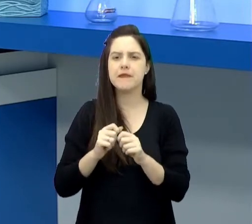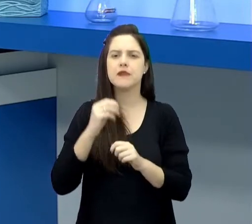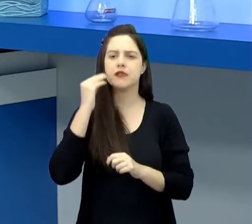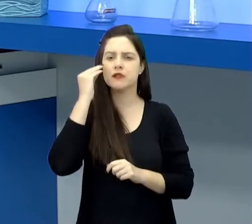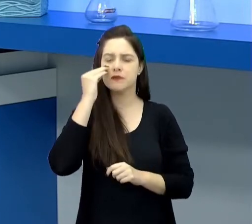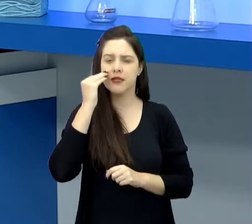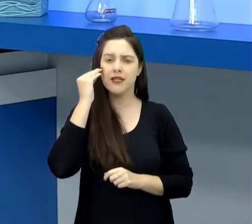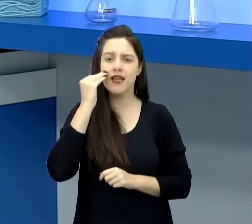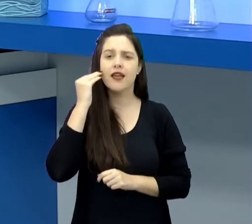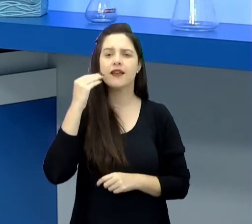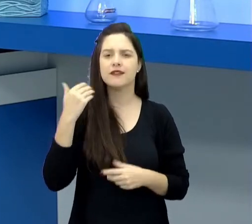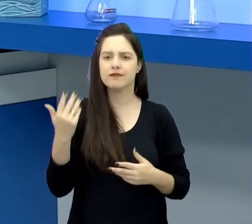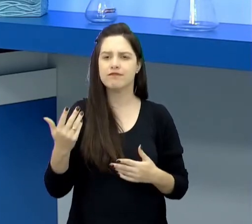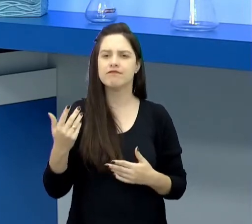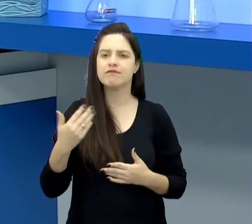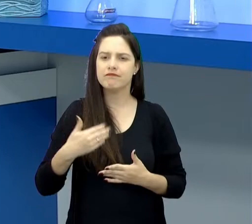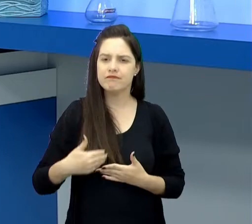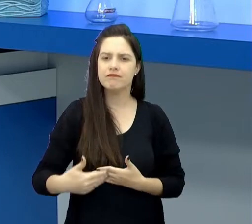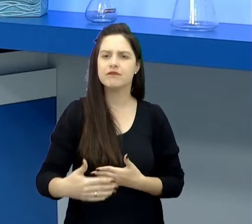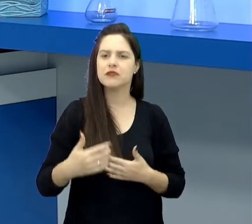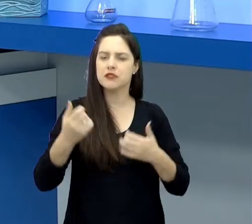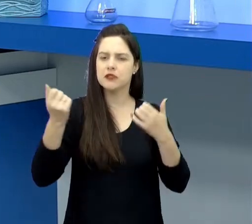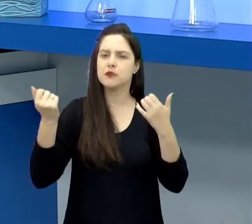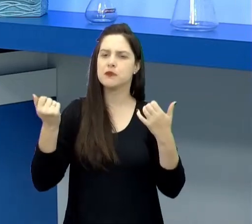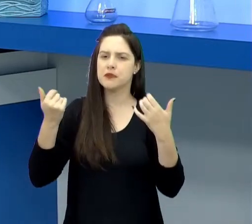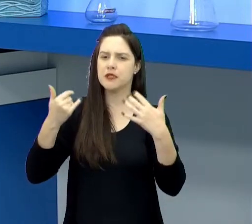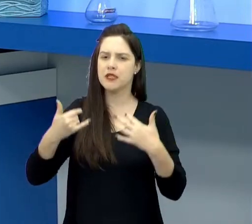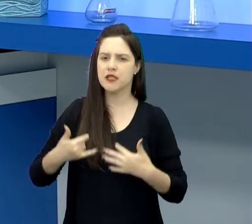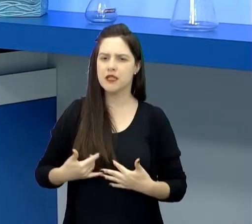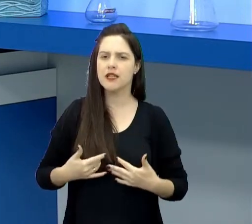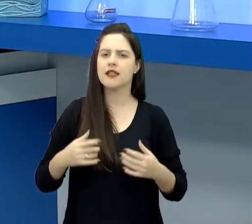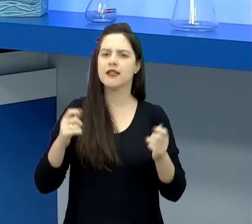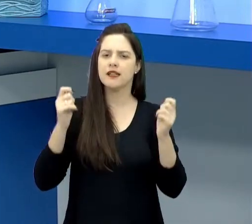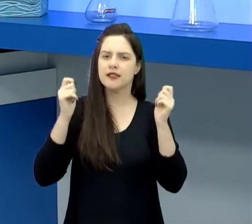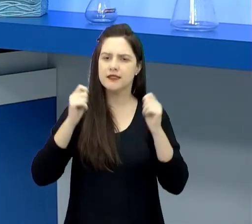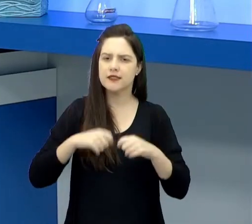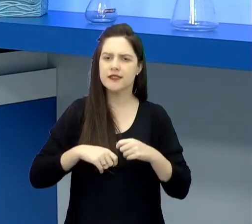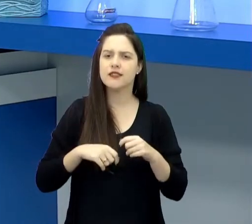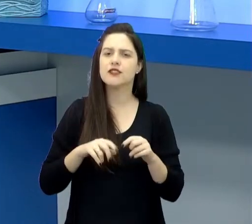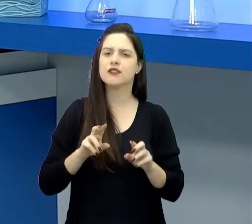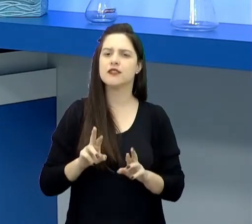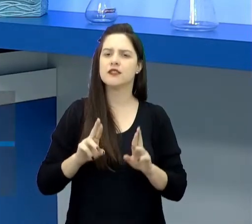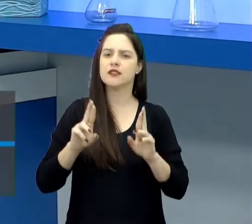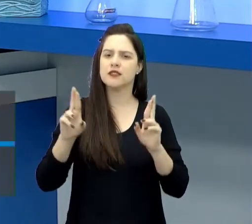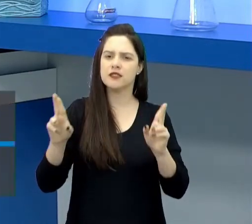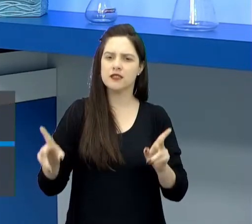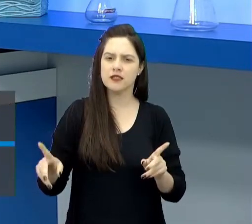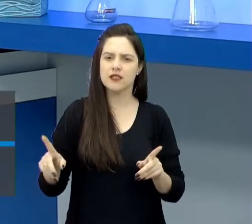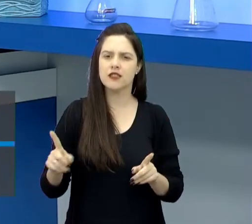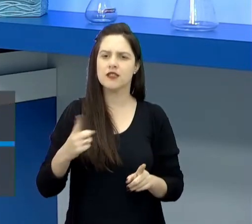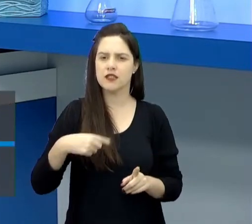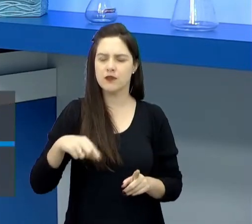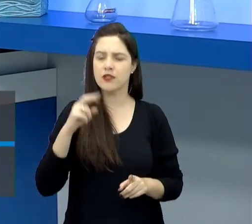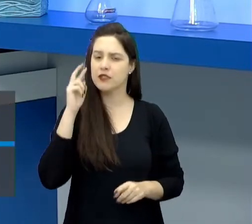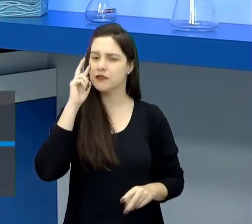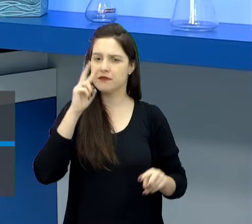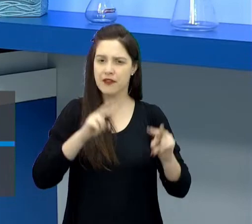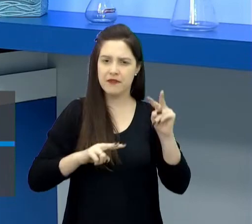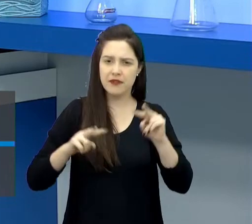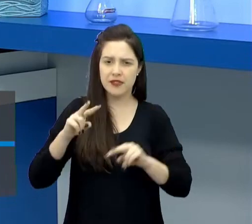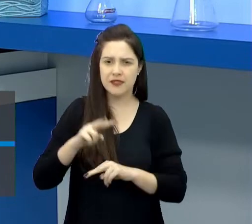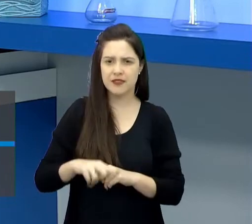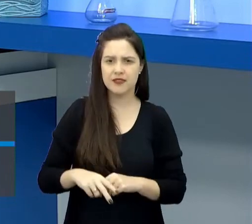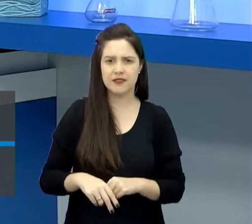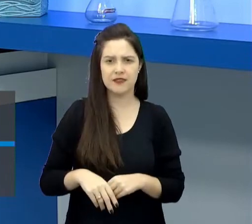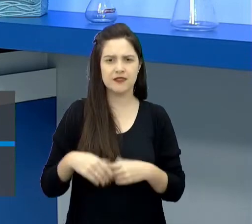segui-los. E é isso que eu estou explicando para eles, que dá para a gente ter uma diferença, fazer uma curadoria do que a gente vai seguir. Se